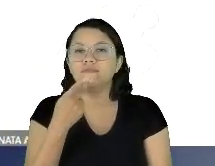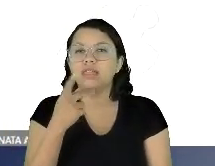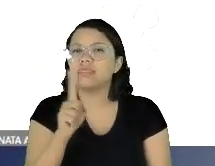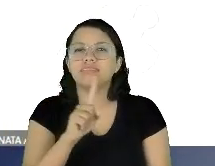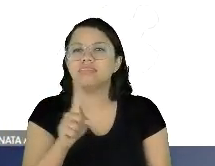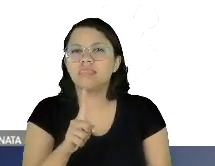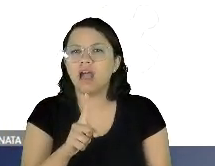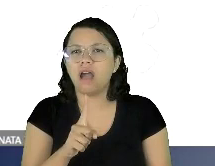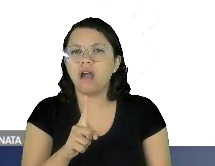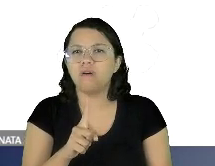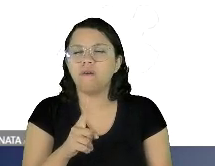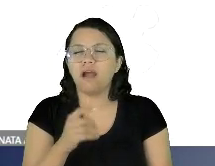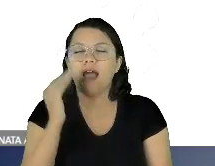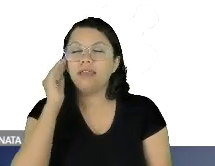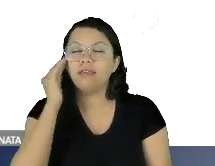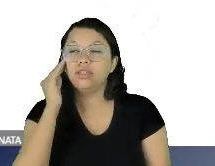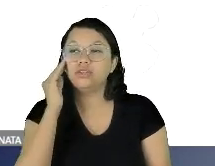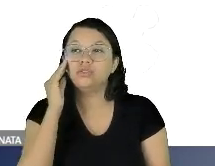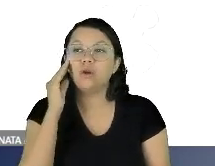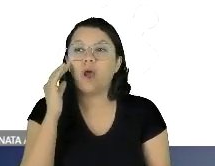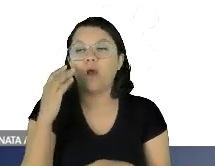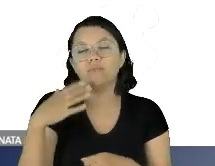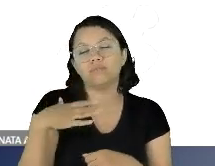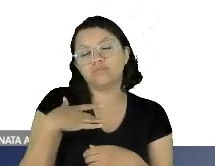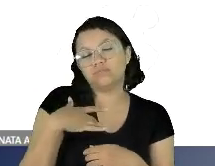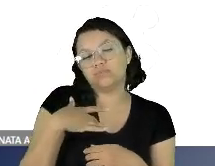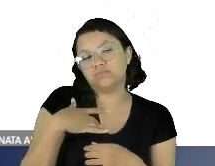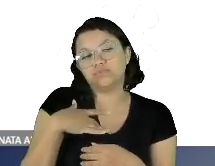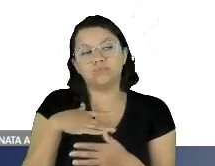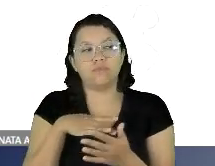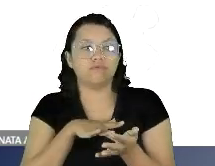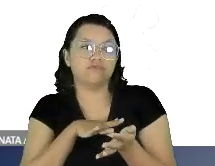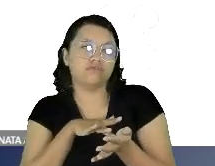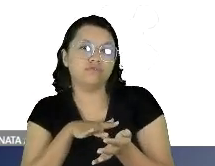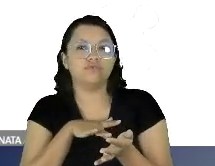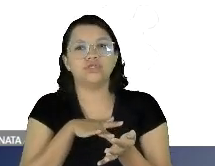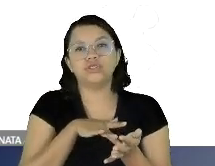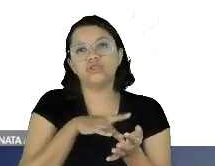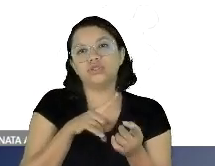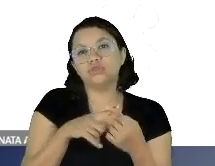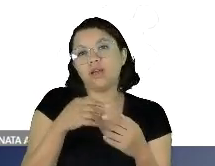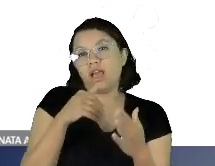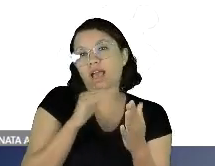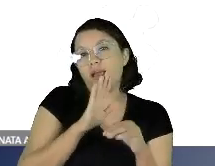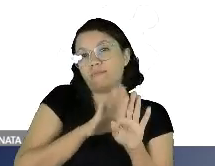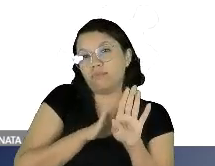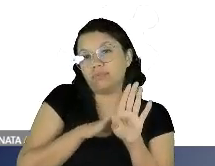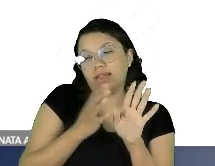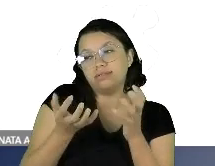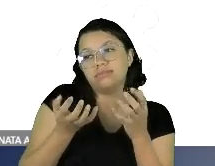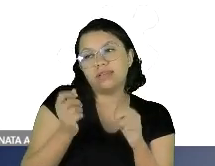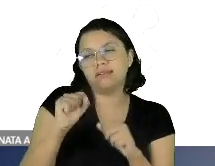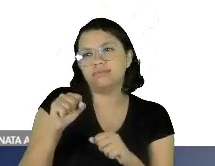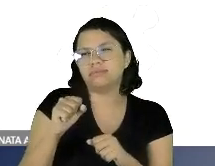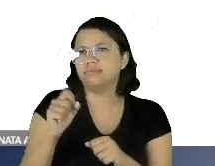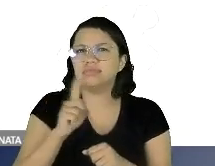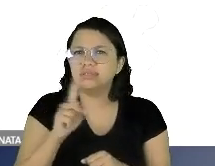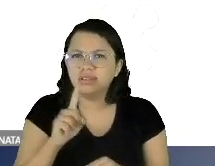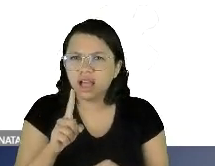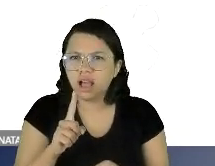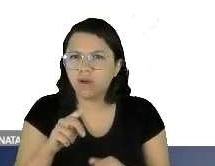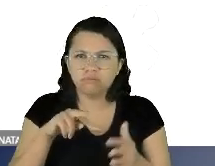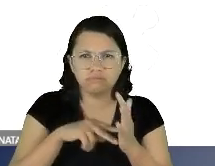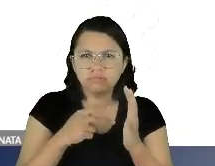um charminho. Ai, não quero, mas no fundo eu quero. Não é